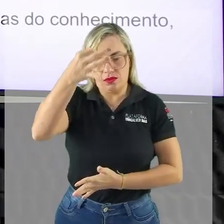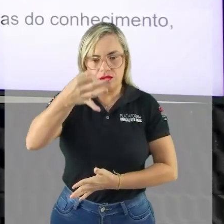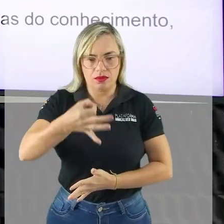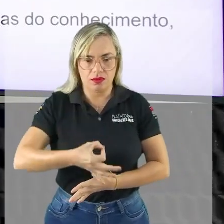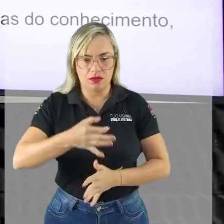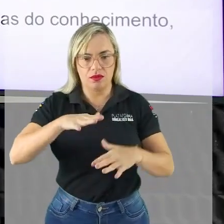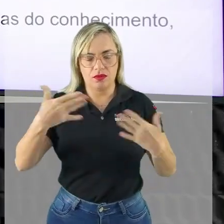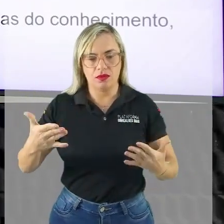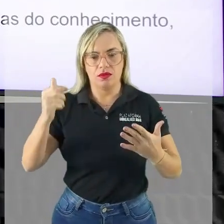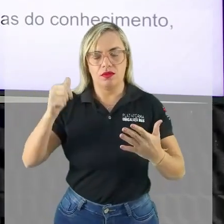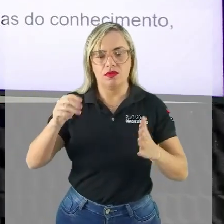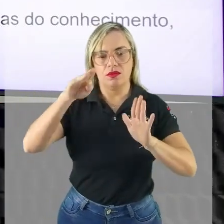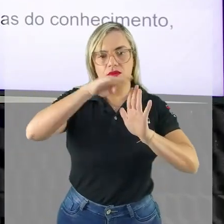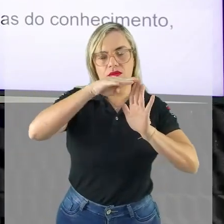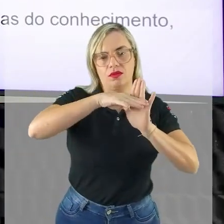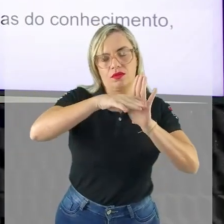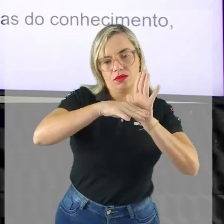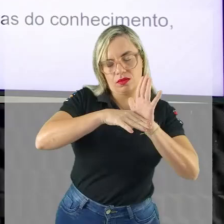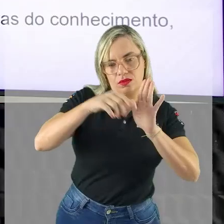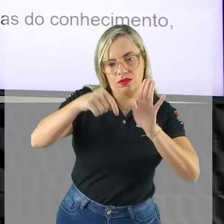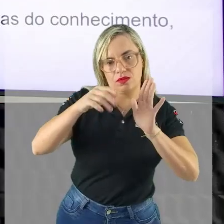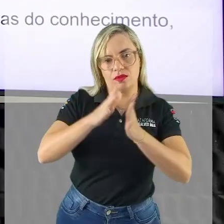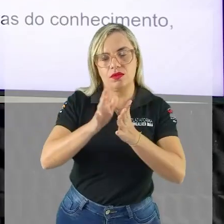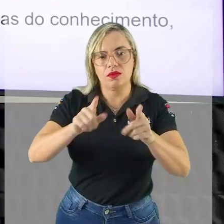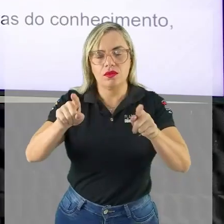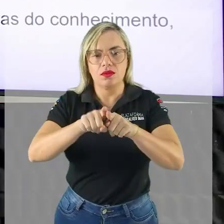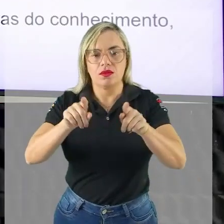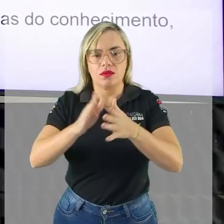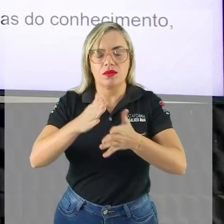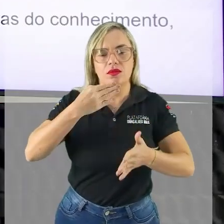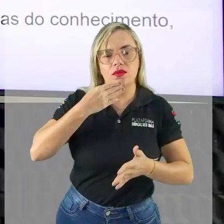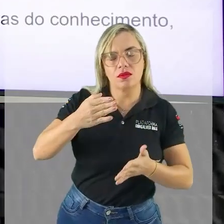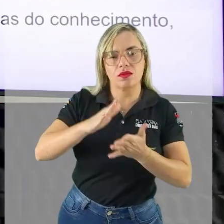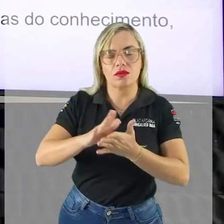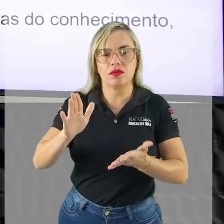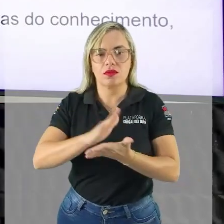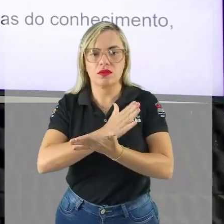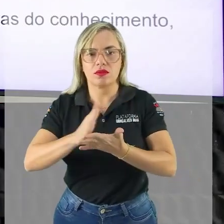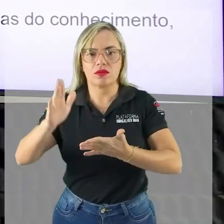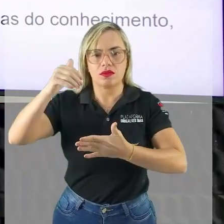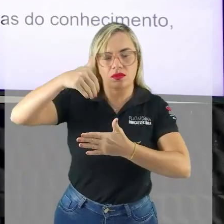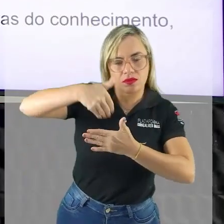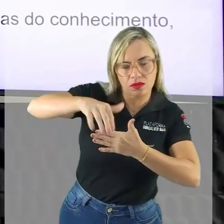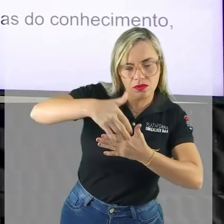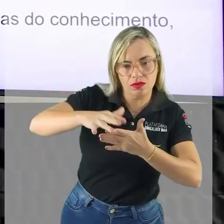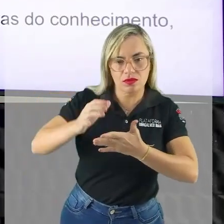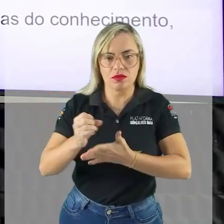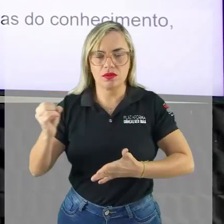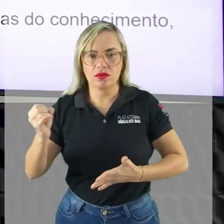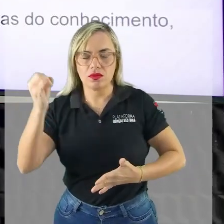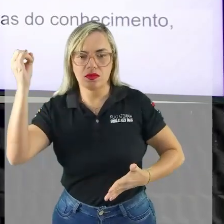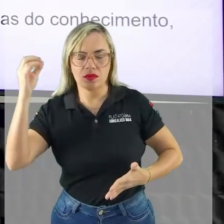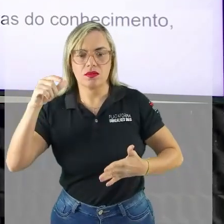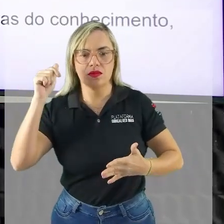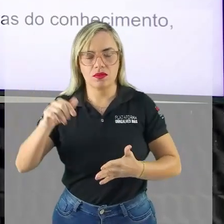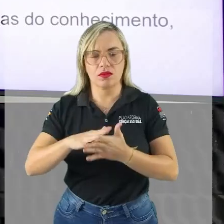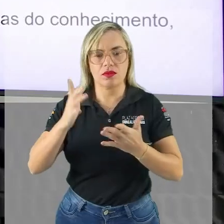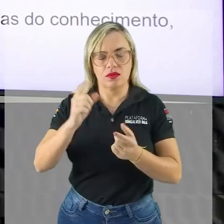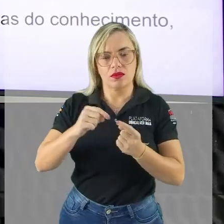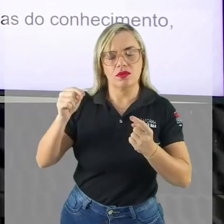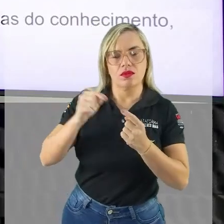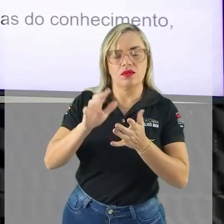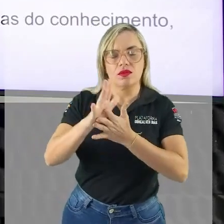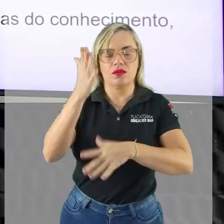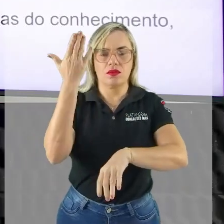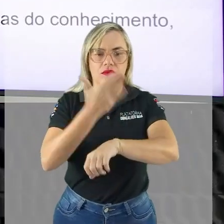que o critério trata, não é mesmo? Então, vou te dar aqui algumas dicas bem interessantes, bem pontuais,